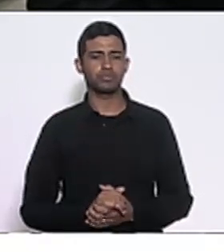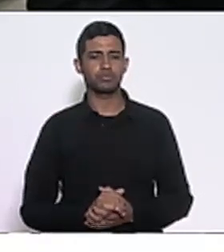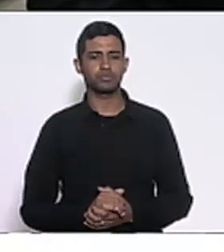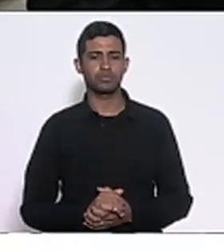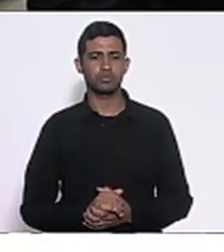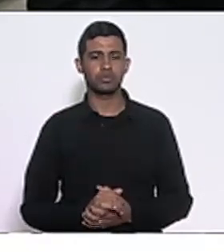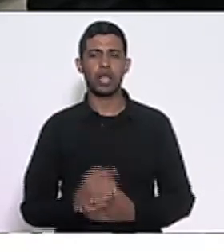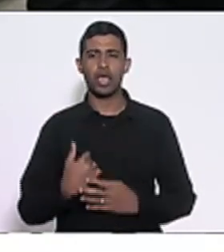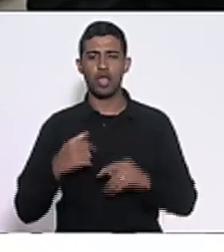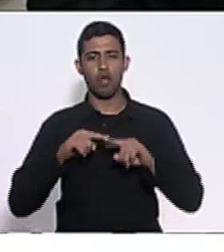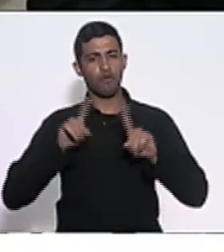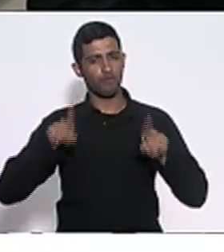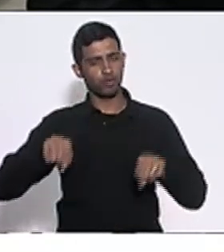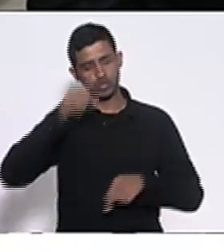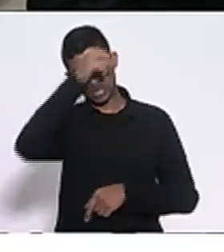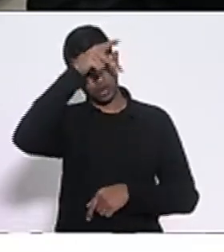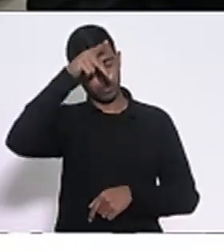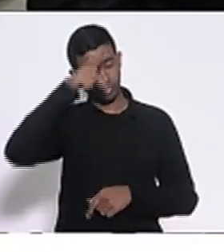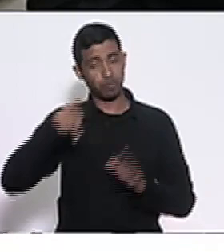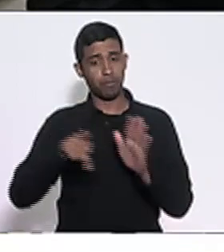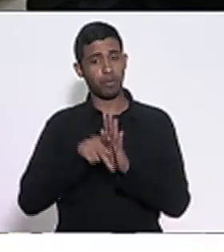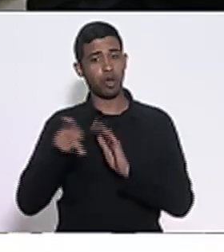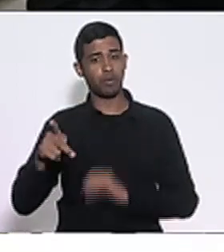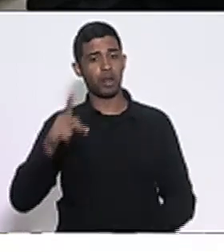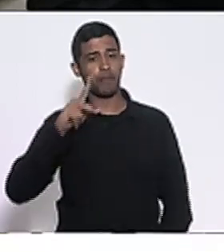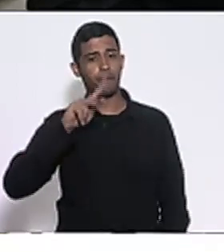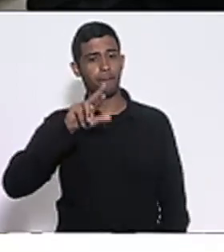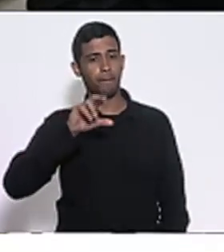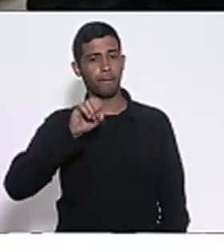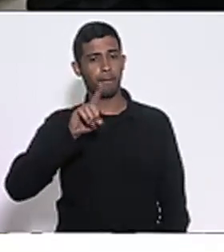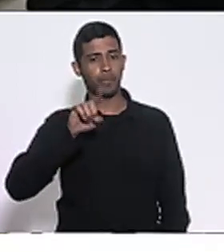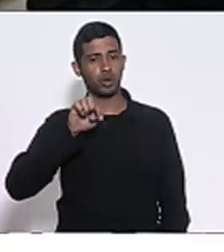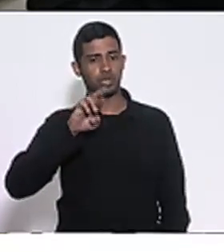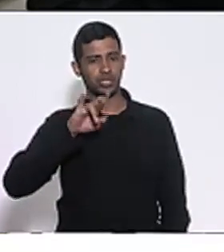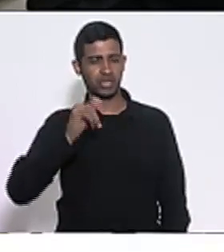Eu sou funcionário público do Prodérgio há mais de 40 anos.